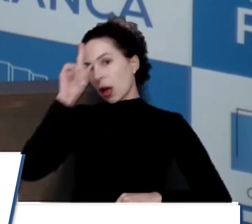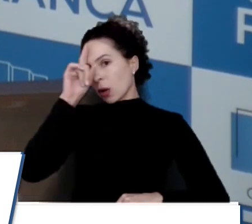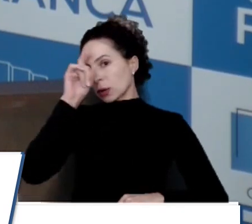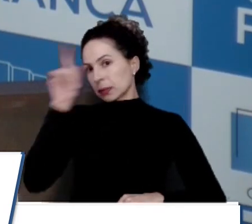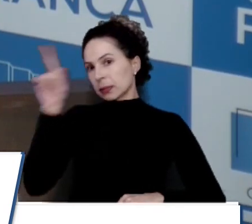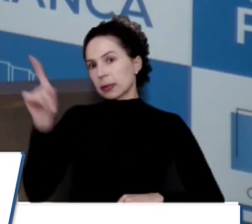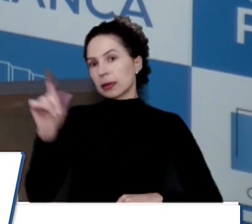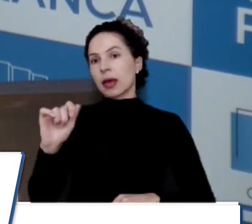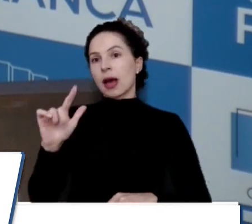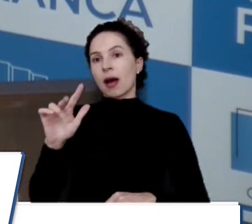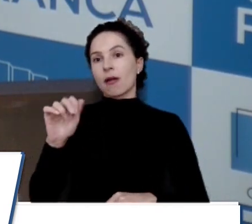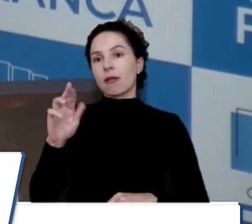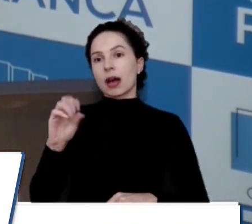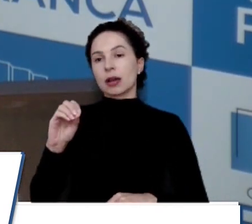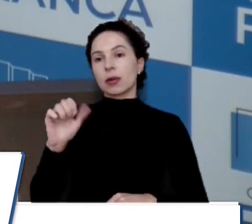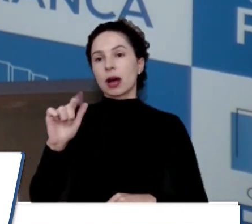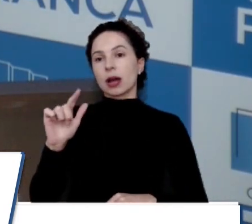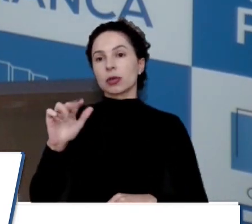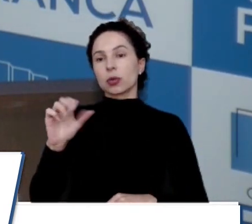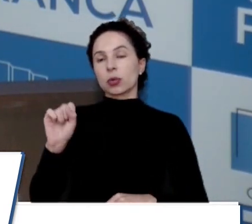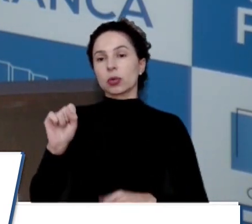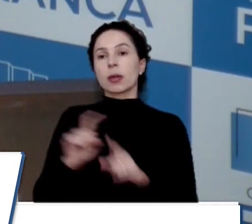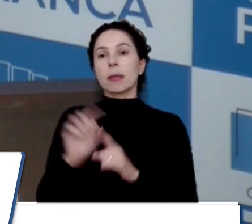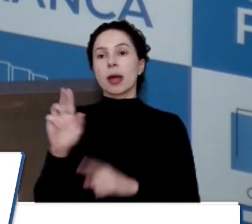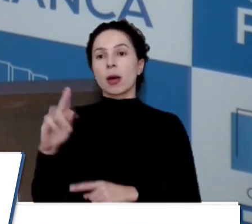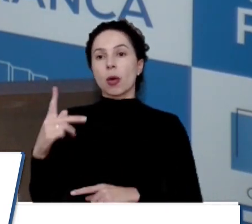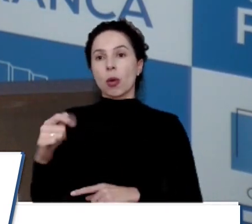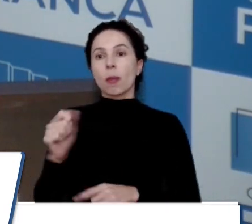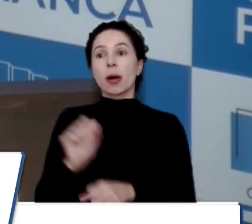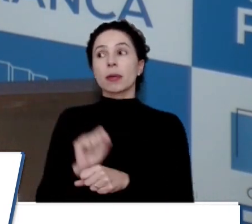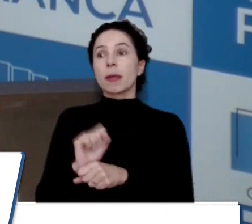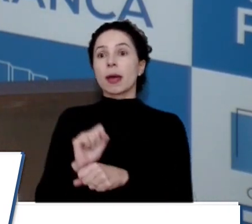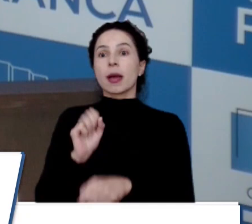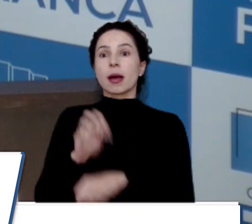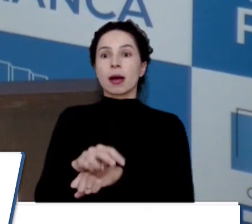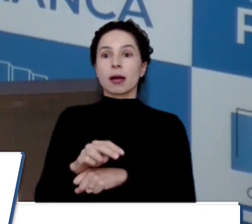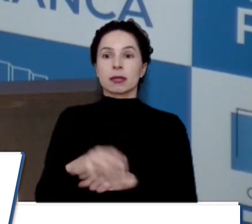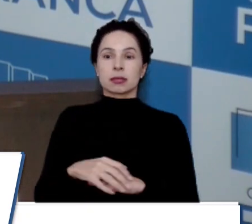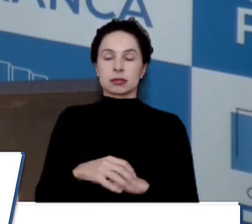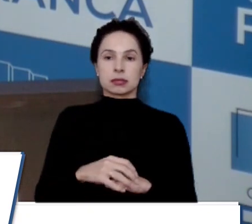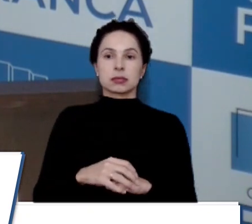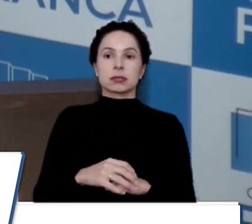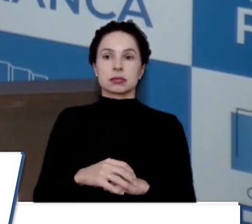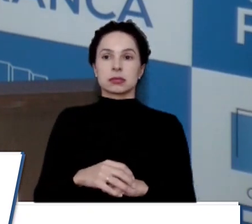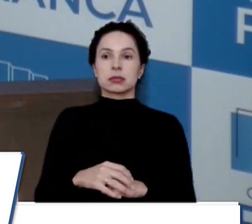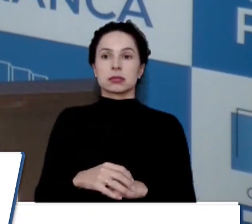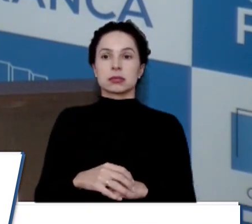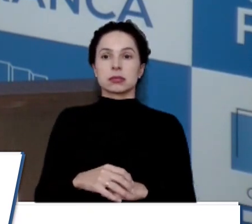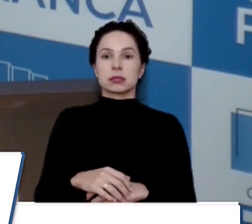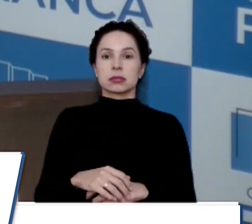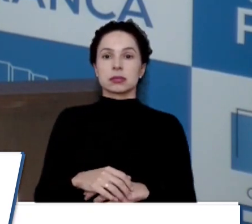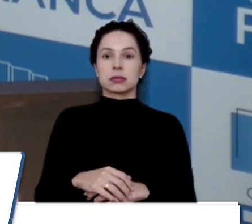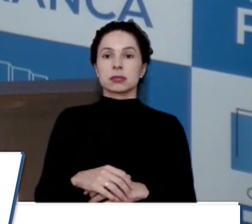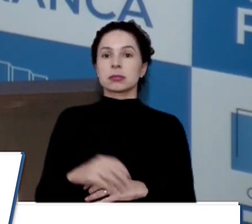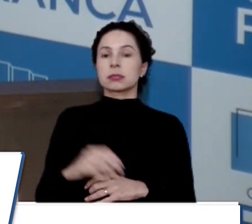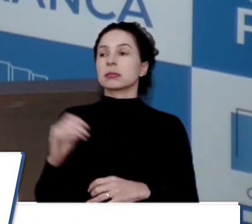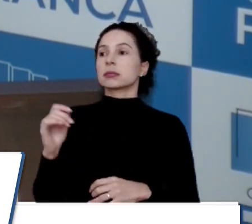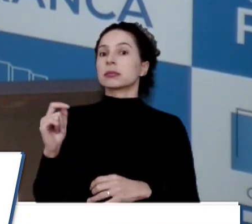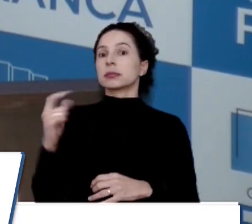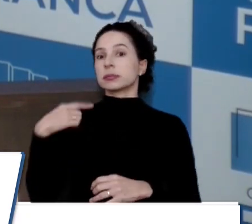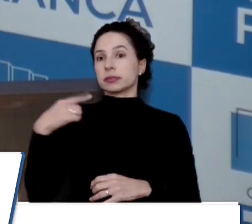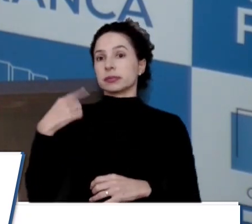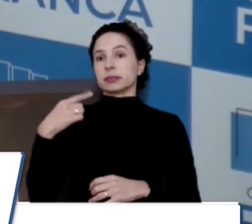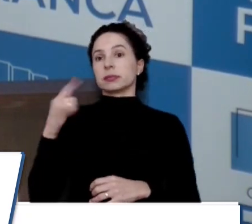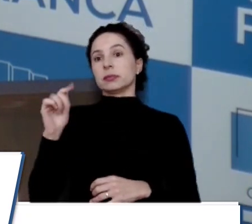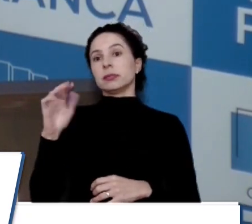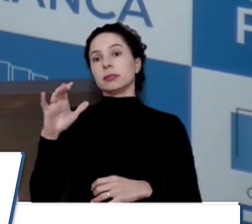azuis e nas roupas aguardando vaga né então adaptada Graziela tem que